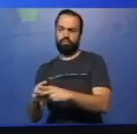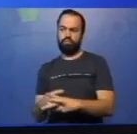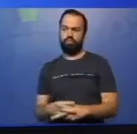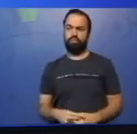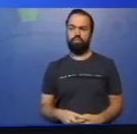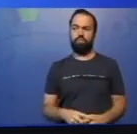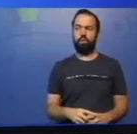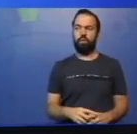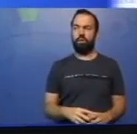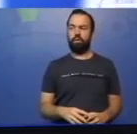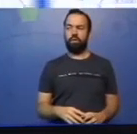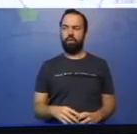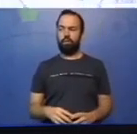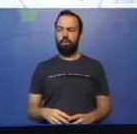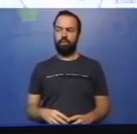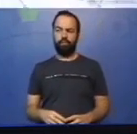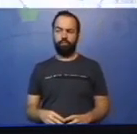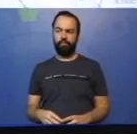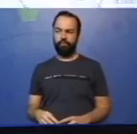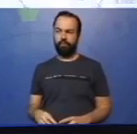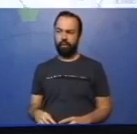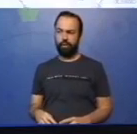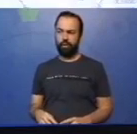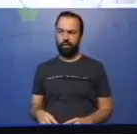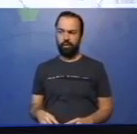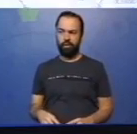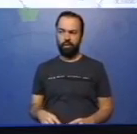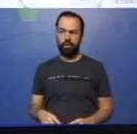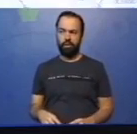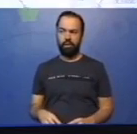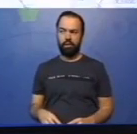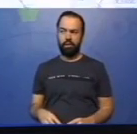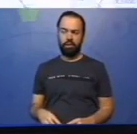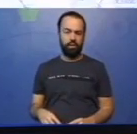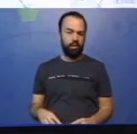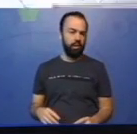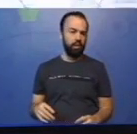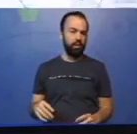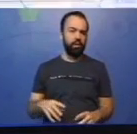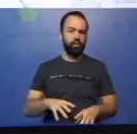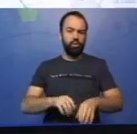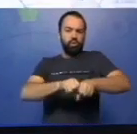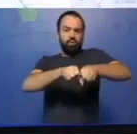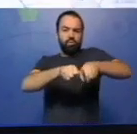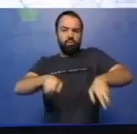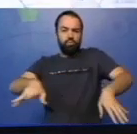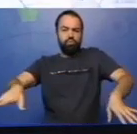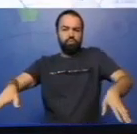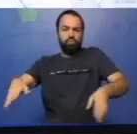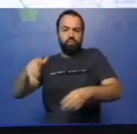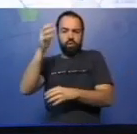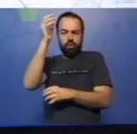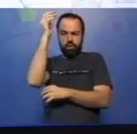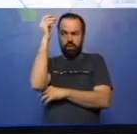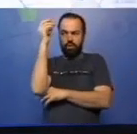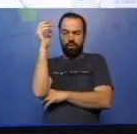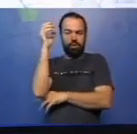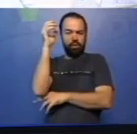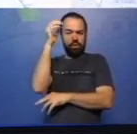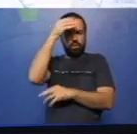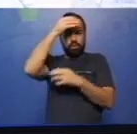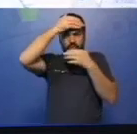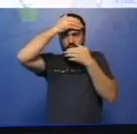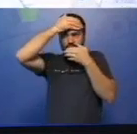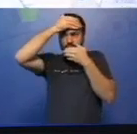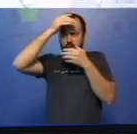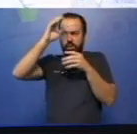sua religião, a sua cultura. Nós vemos aqui no mapa a expansão do islamismo. Nas áreas em verde nós podemos verificar